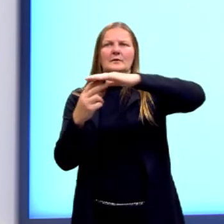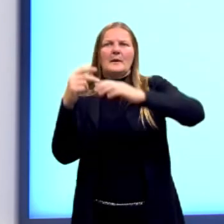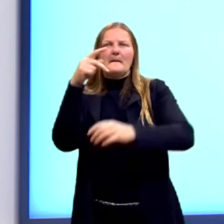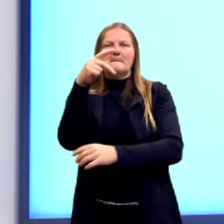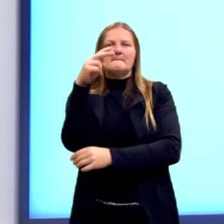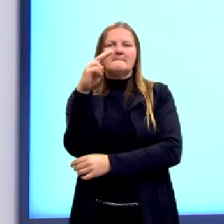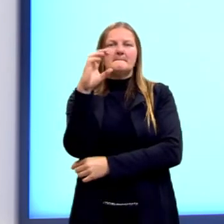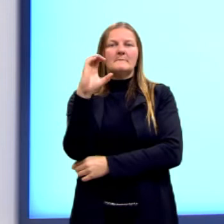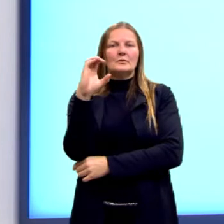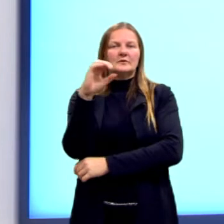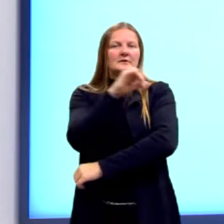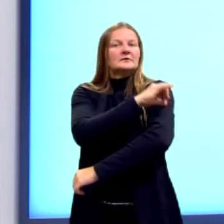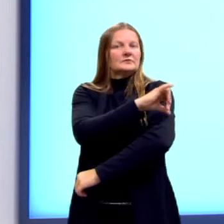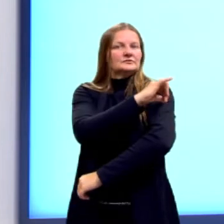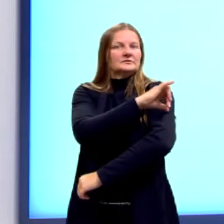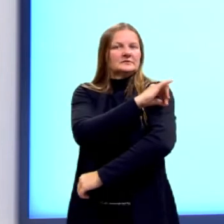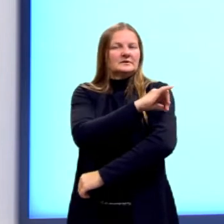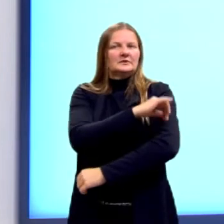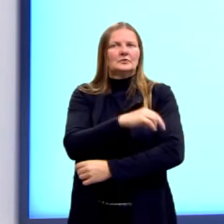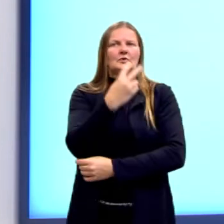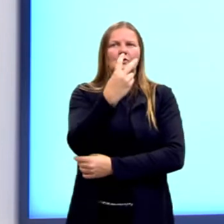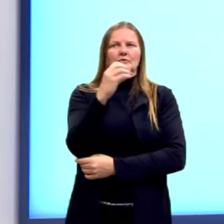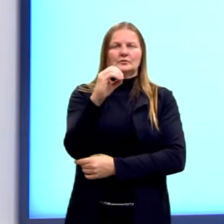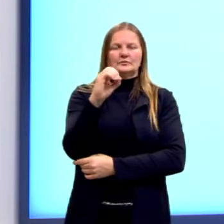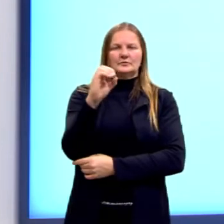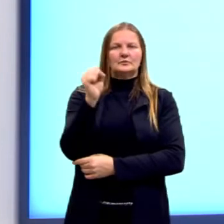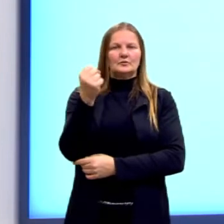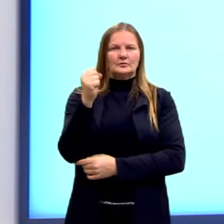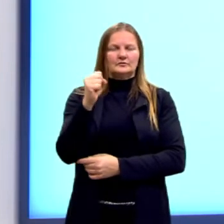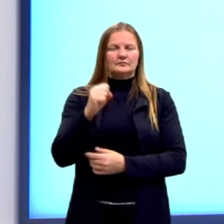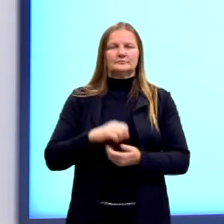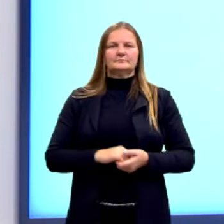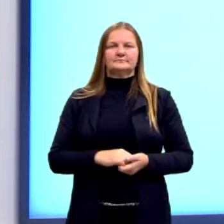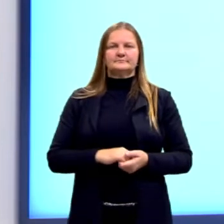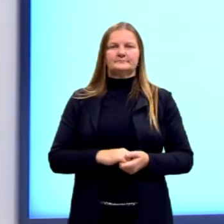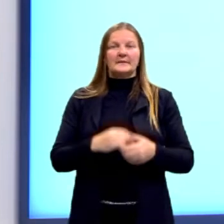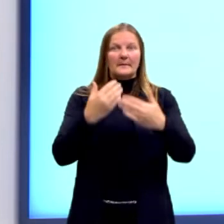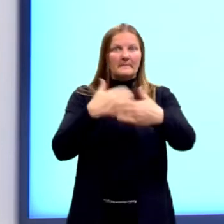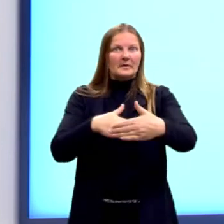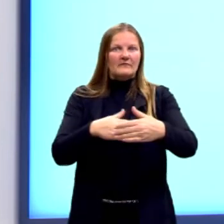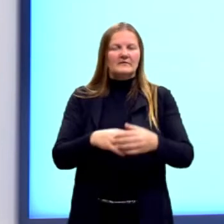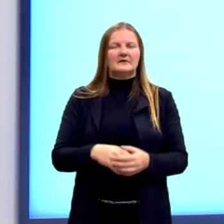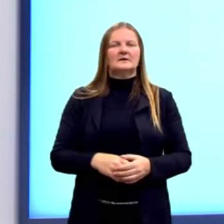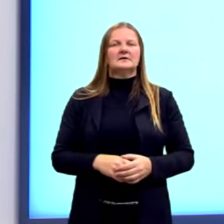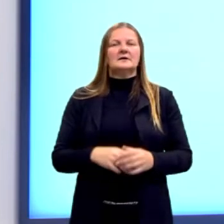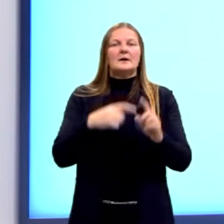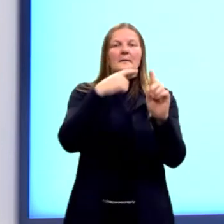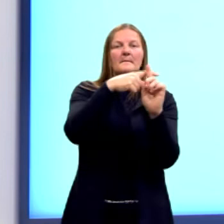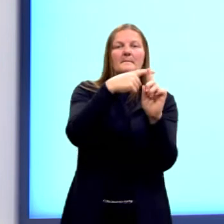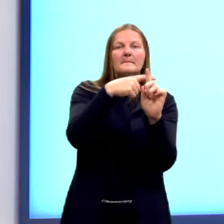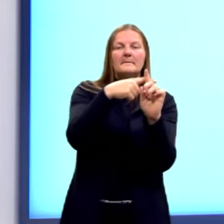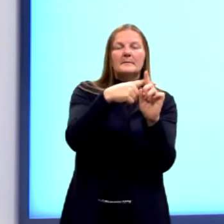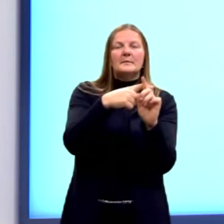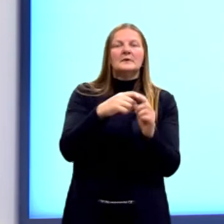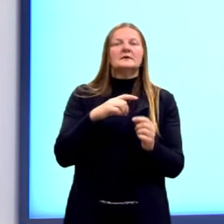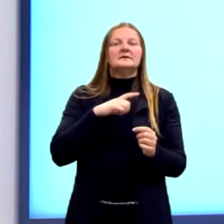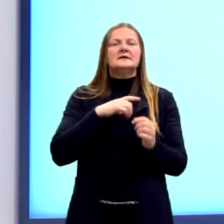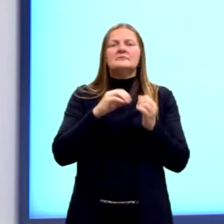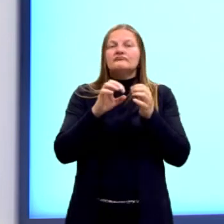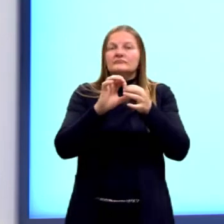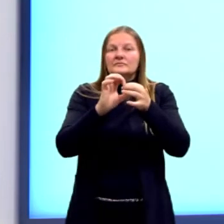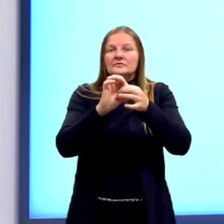tá uma questão mais conceitual né sobre a gente conversou uma carga positiva puntiforme é liberada